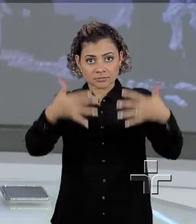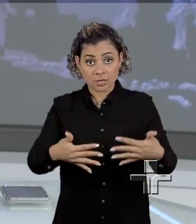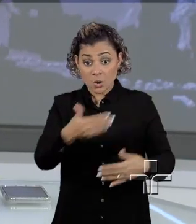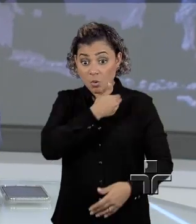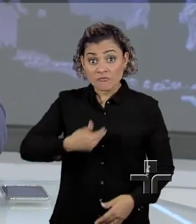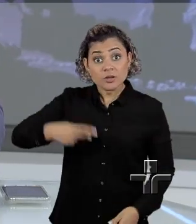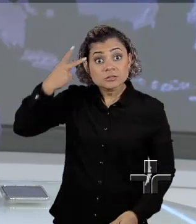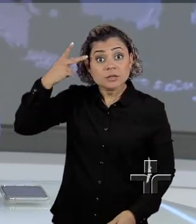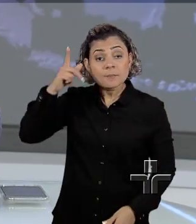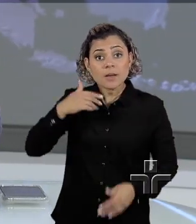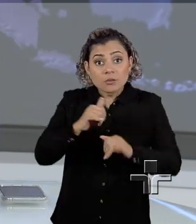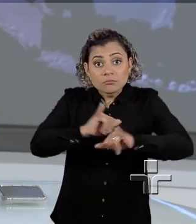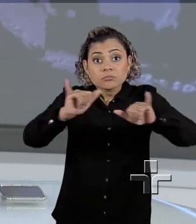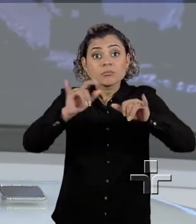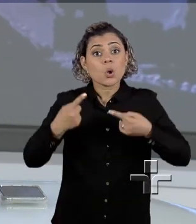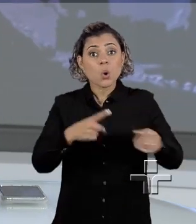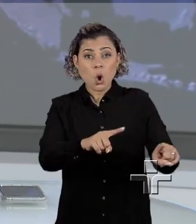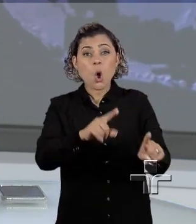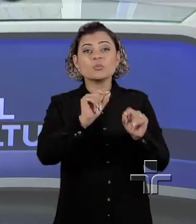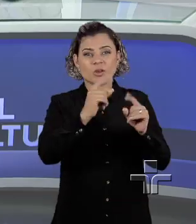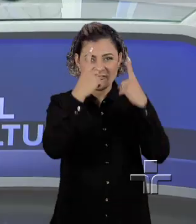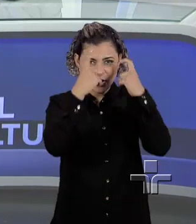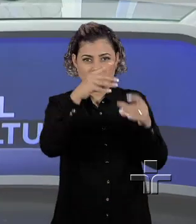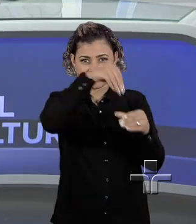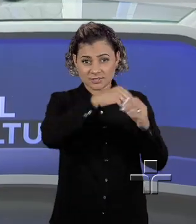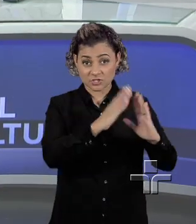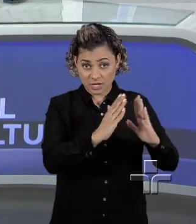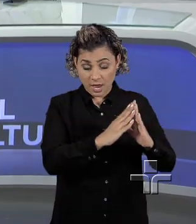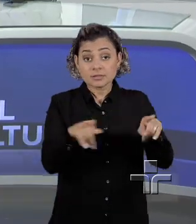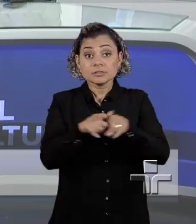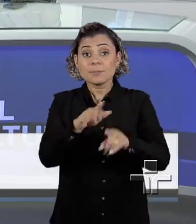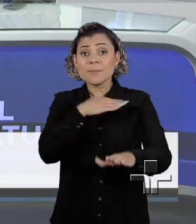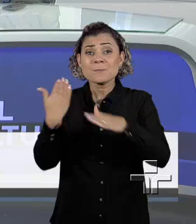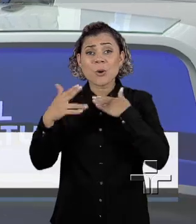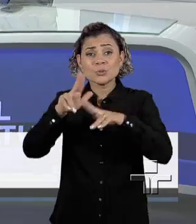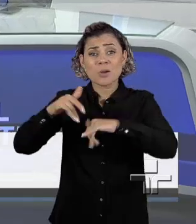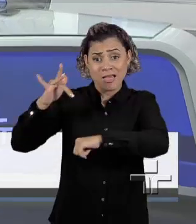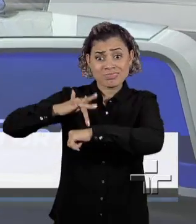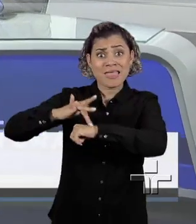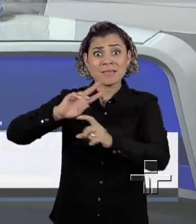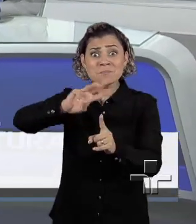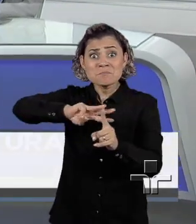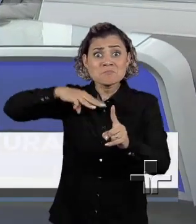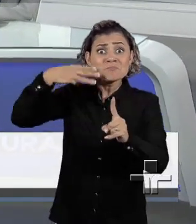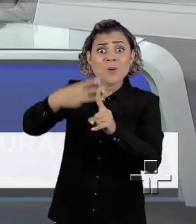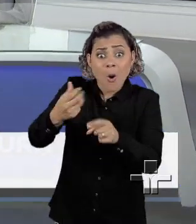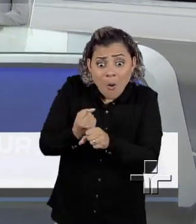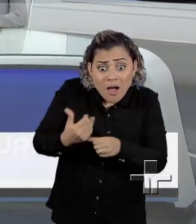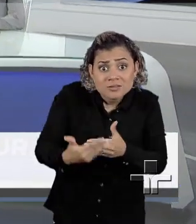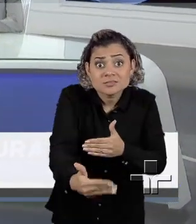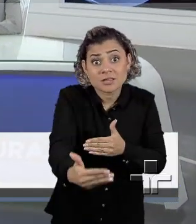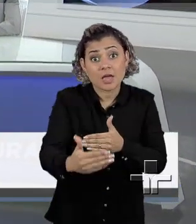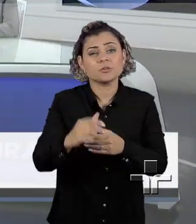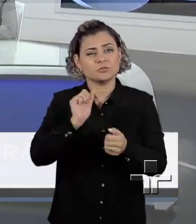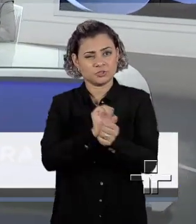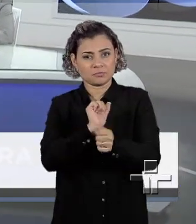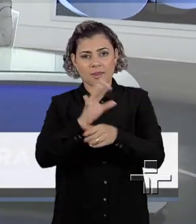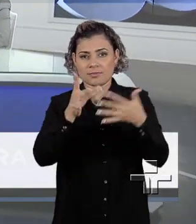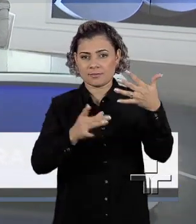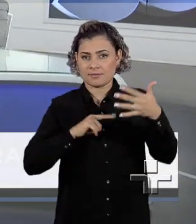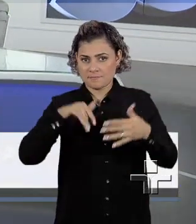Paulo lança campanha contra a violência doméstica. E mortes por dengue triplicam no Brasil este ano. Aguarde que voltamos